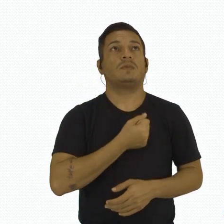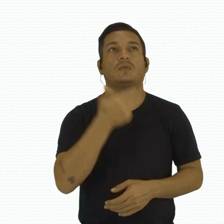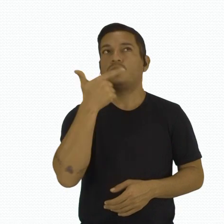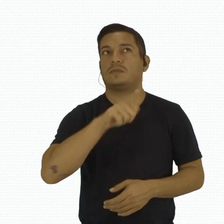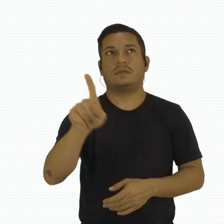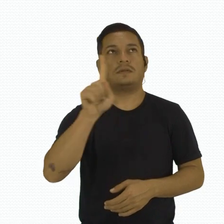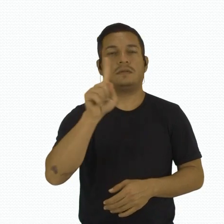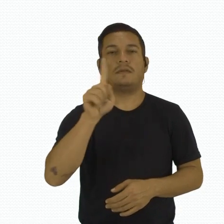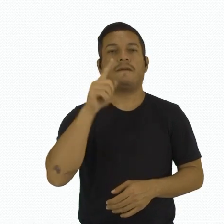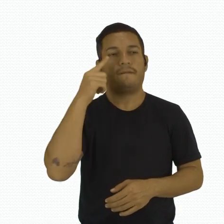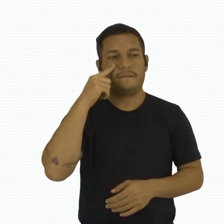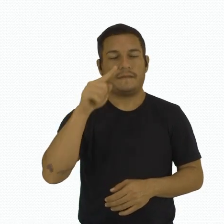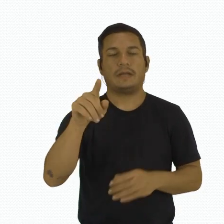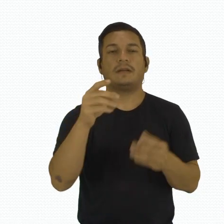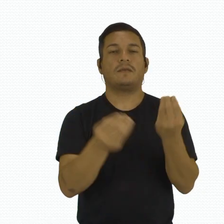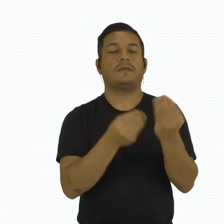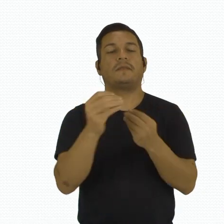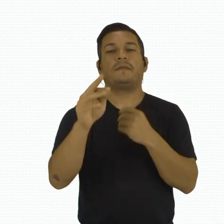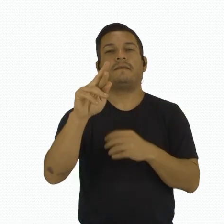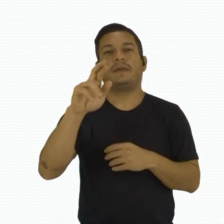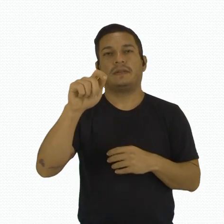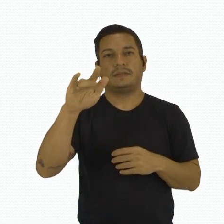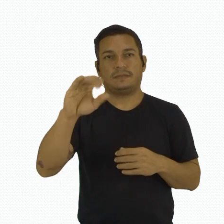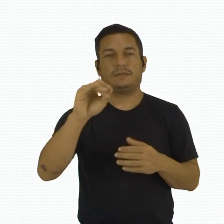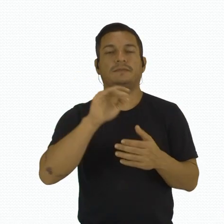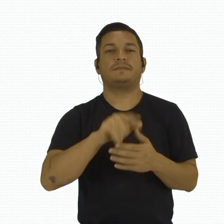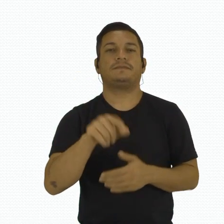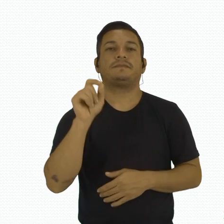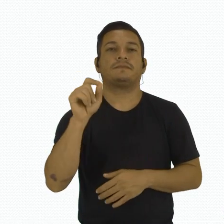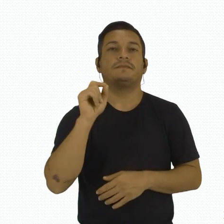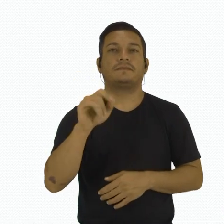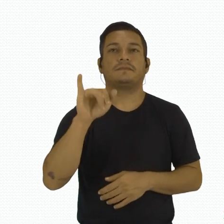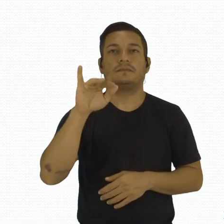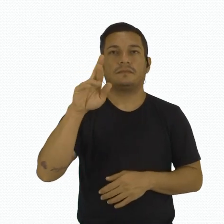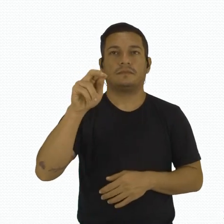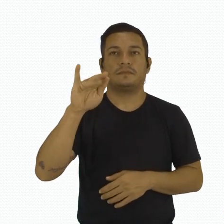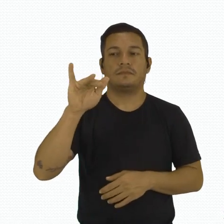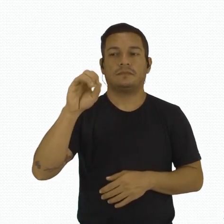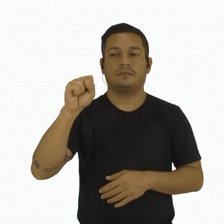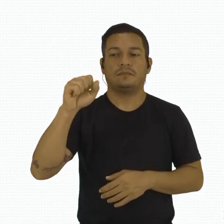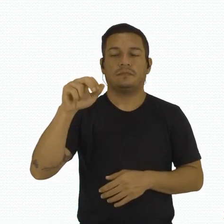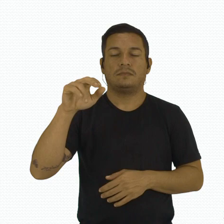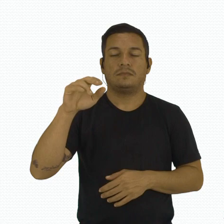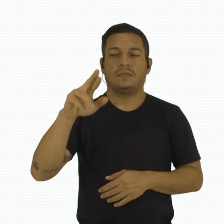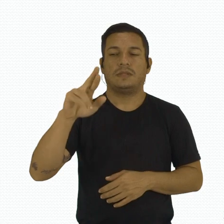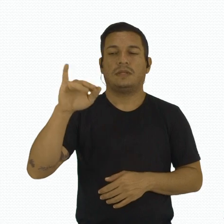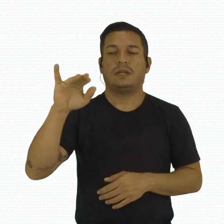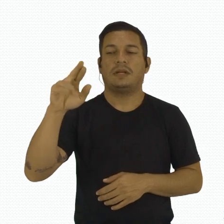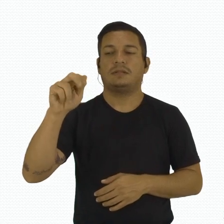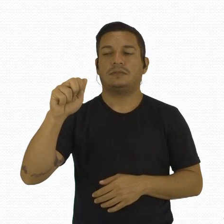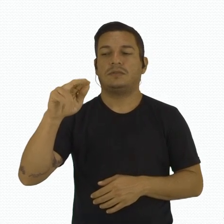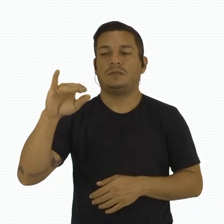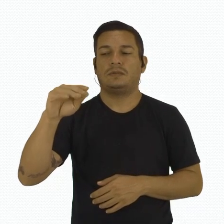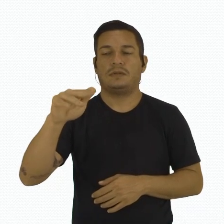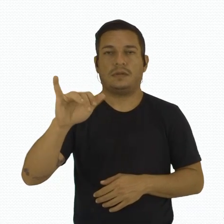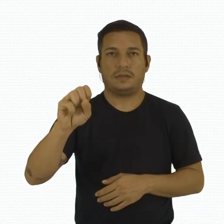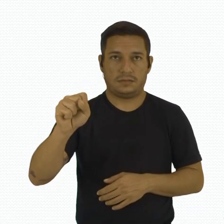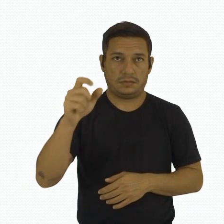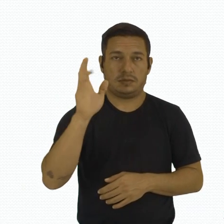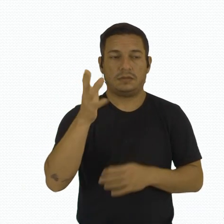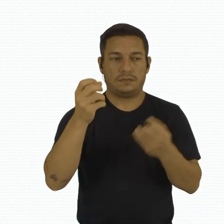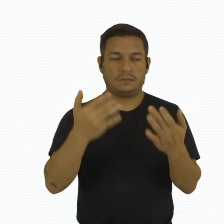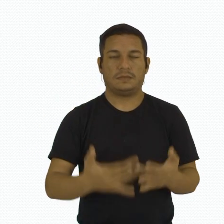consegue escrever em forma de fração, que são os números irracionais. Então a definição aí, né, como eu